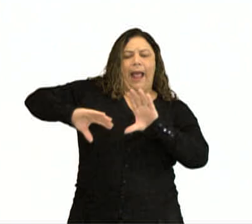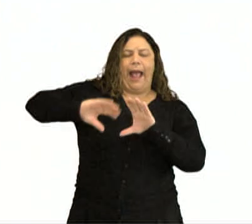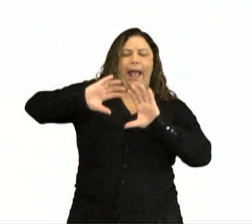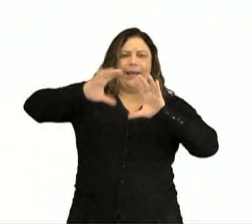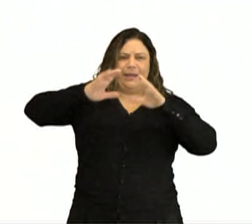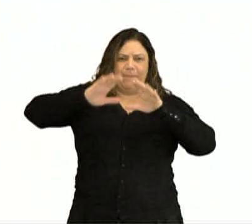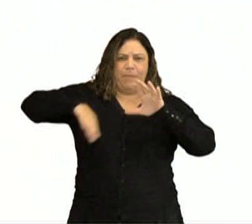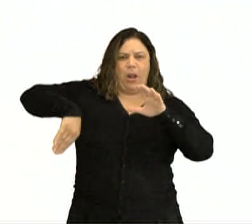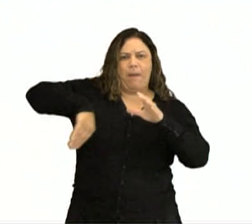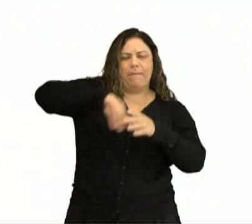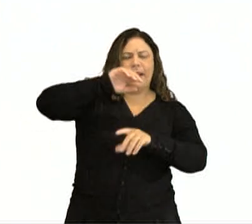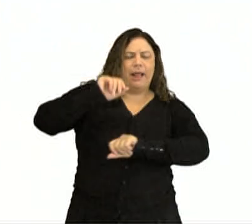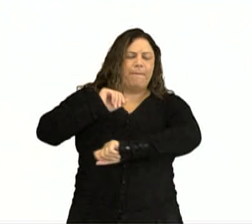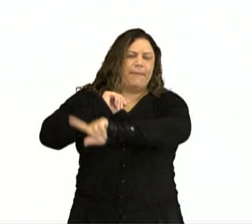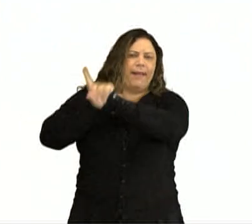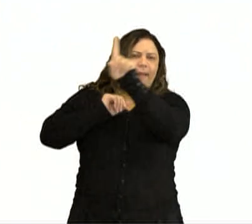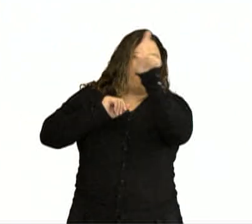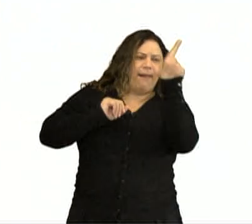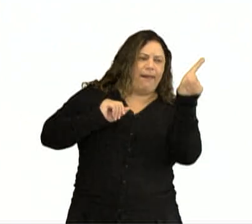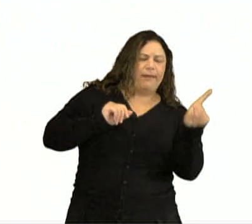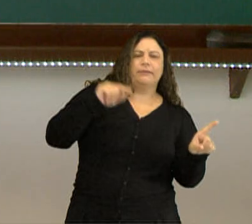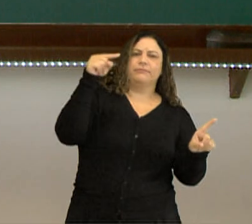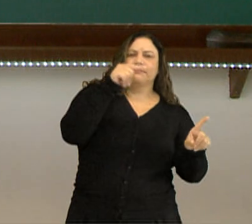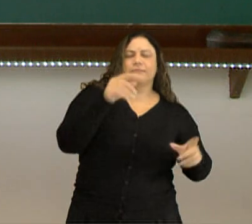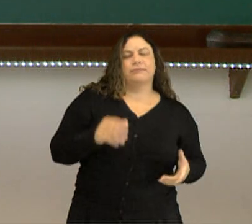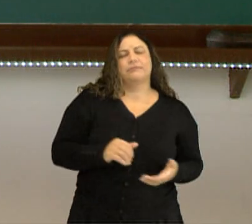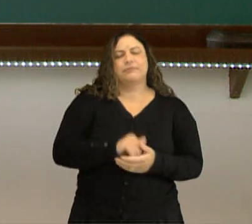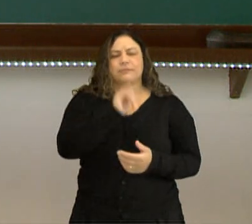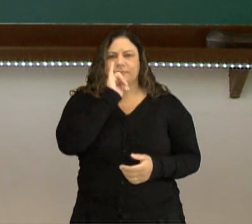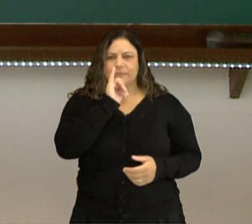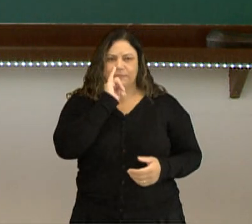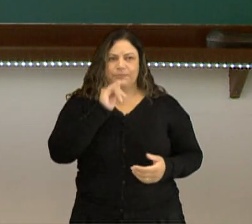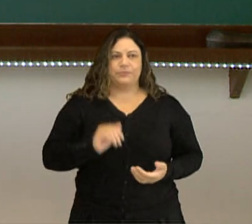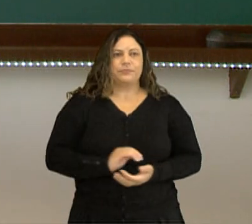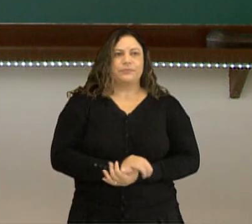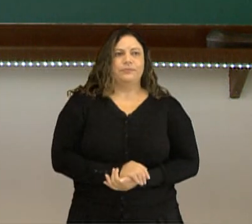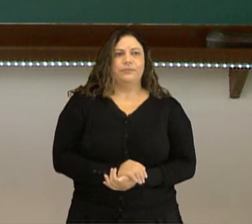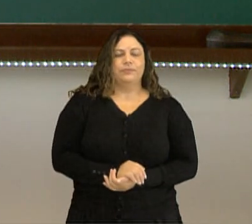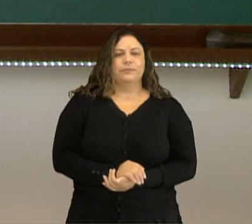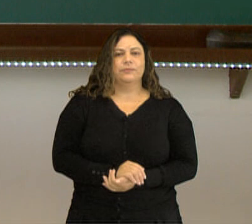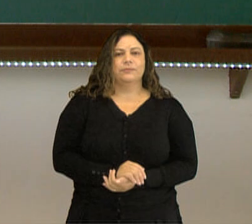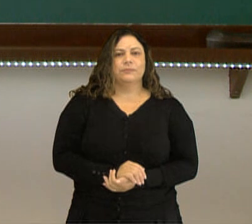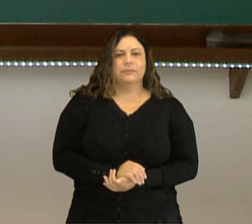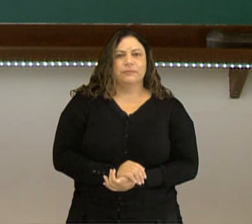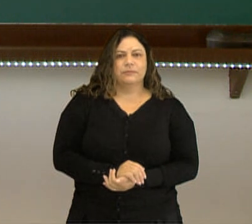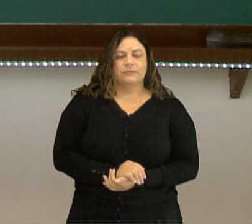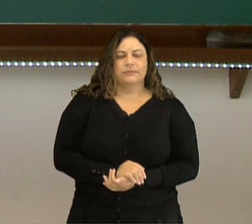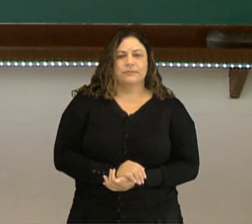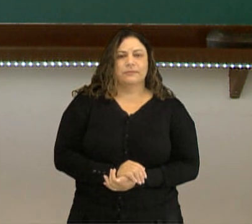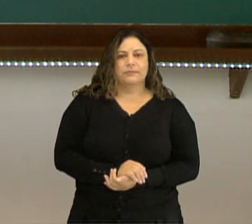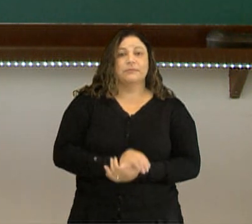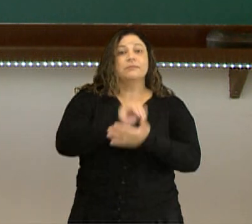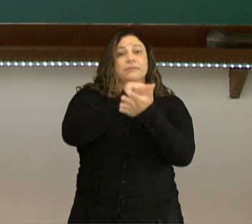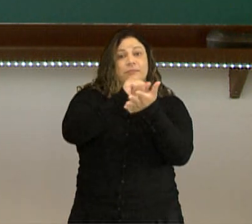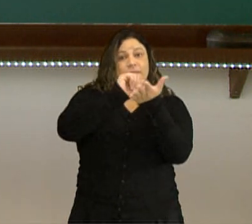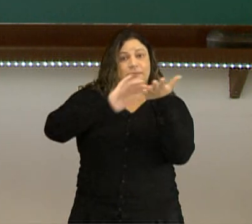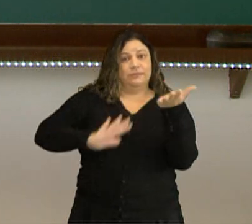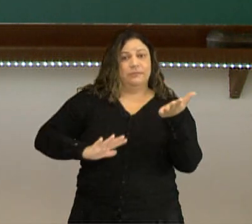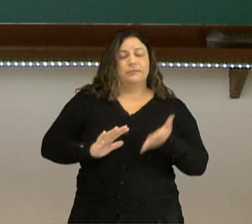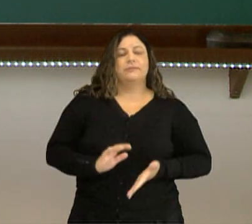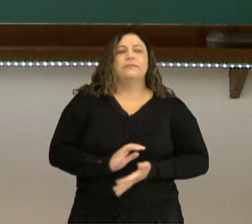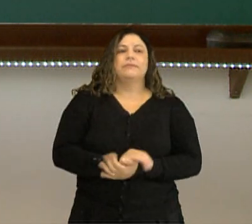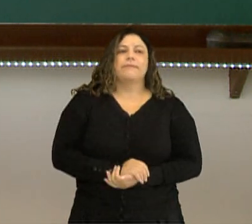de uma onomatopeia que o autor utilizou ali no conto, ok? E vamos de